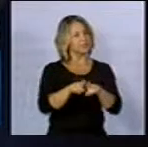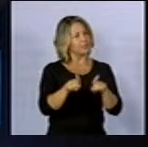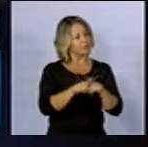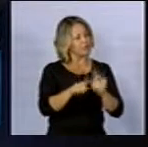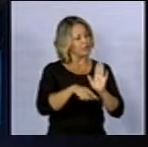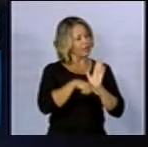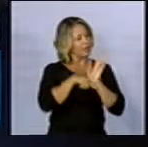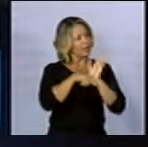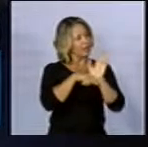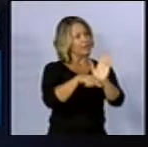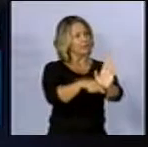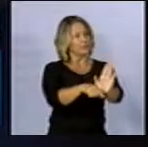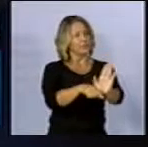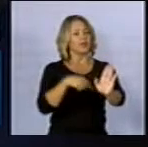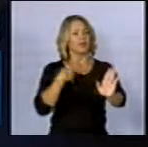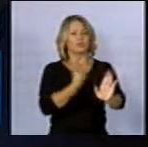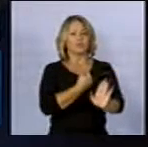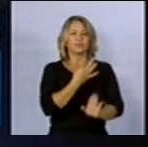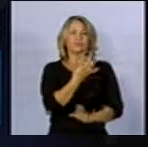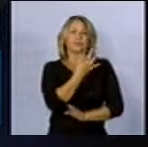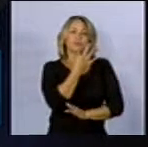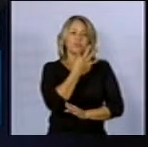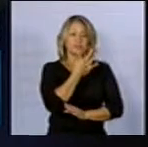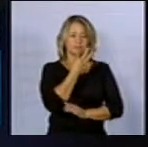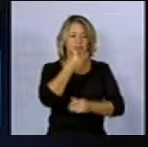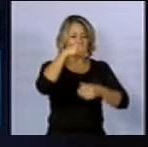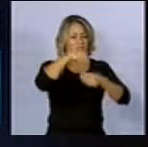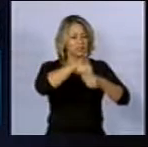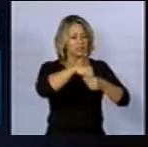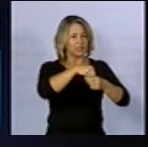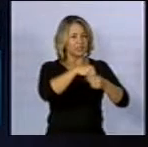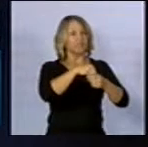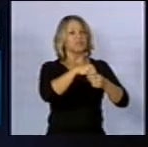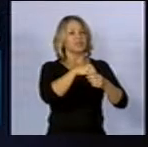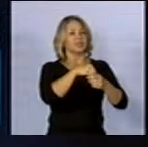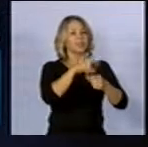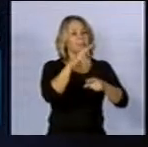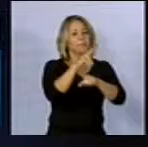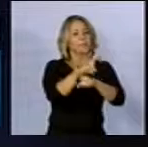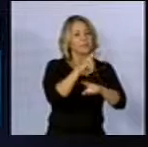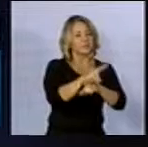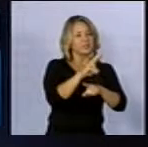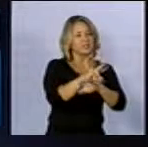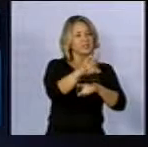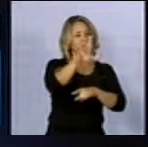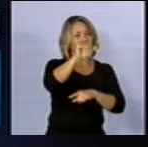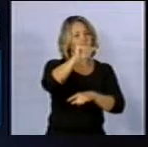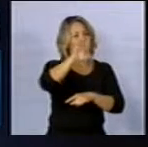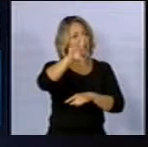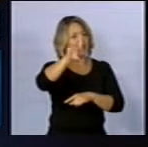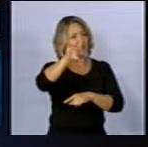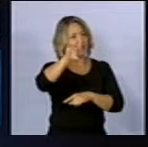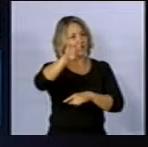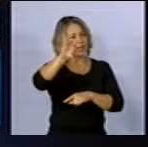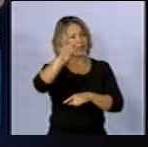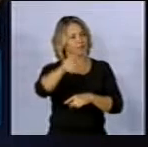contu o noso conhecimento dentro da Rádio proteção da área da saúde